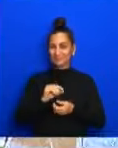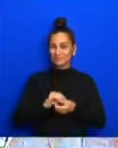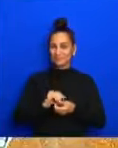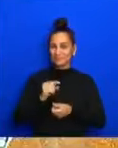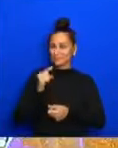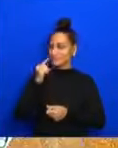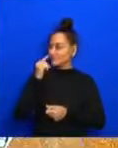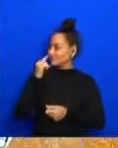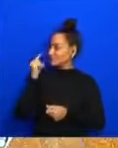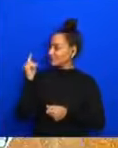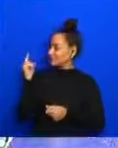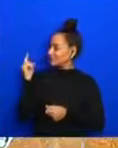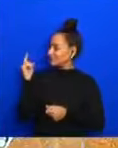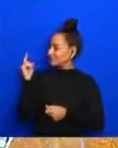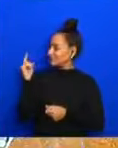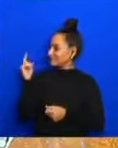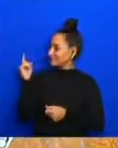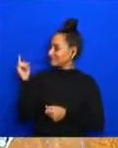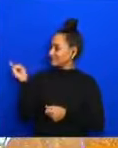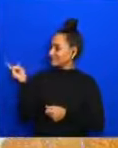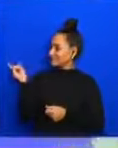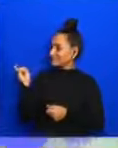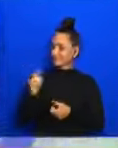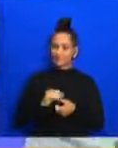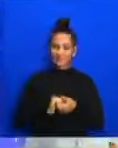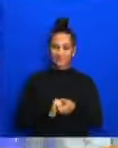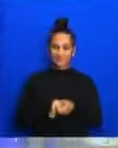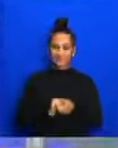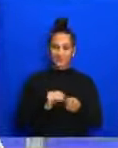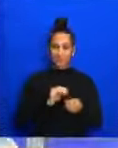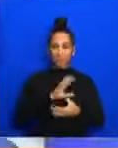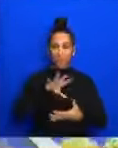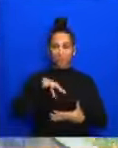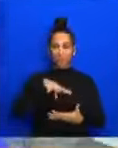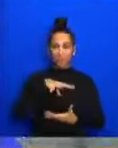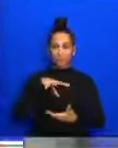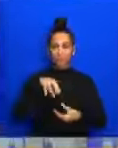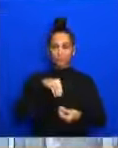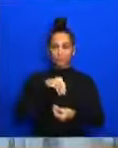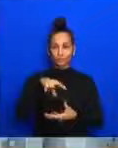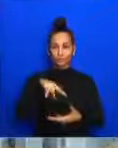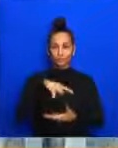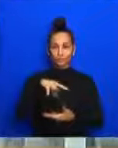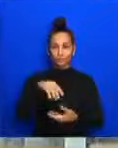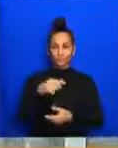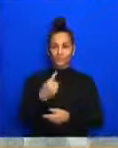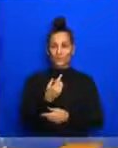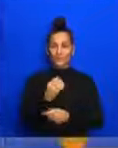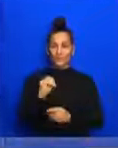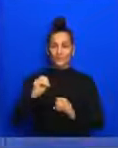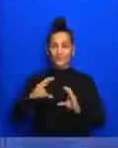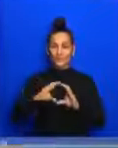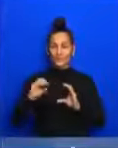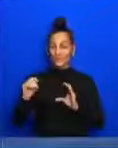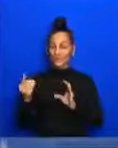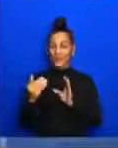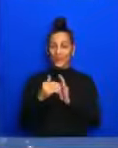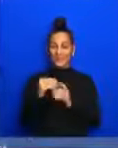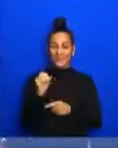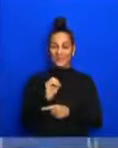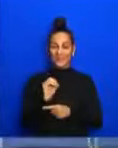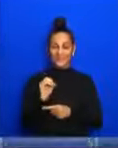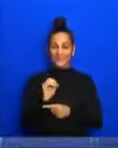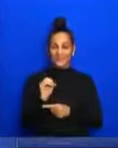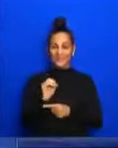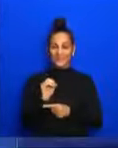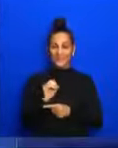bolas posicionadas, valendo. Globo carregado, embaralhando, 100 bolas numeradas de 01